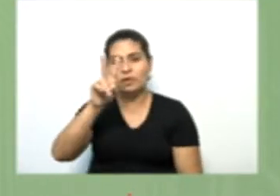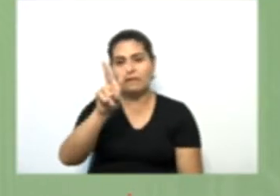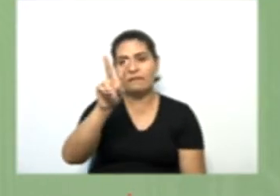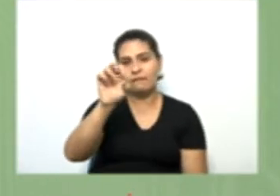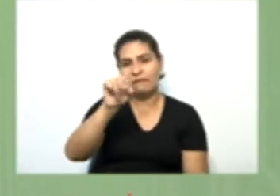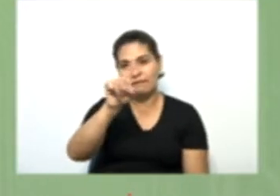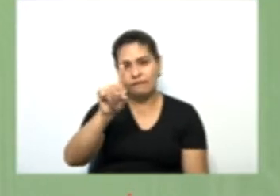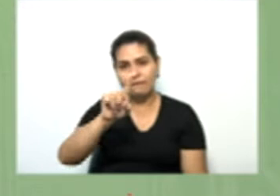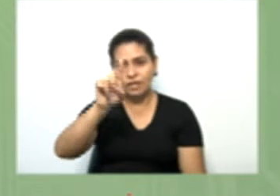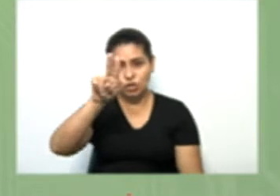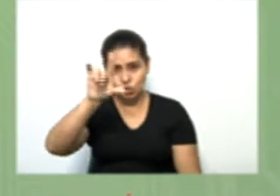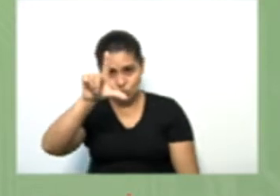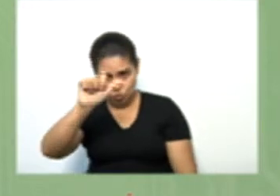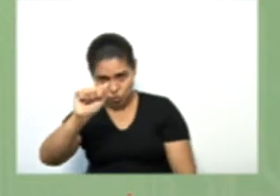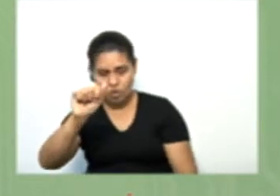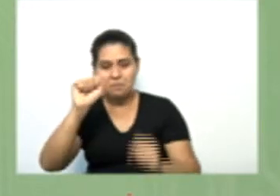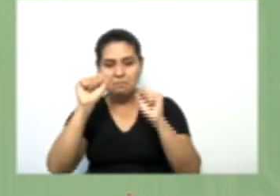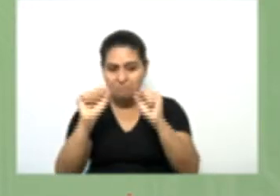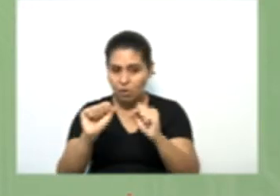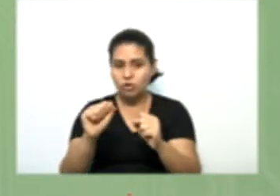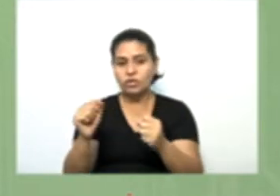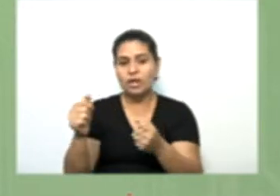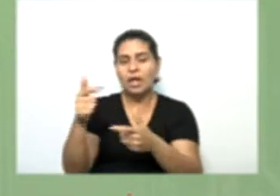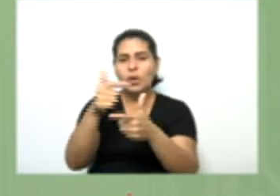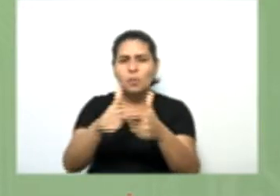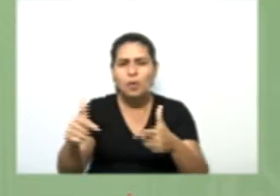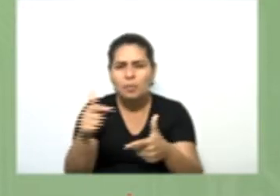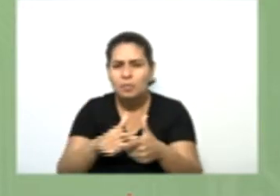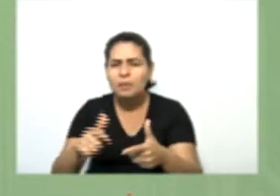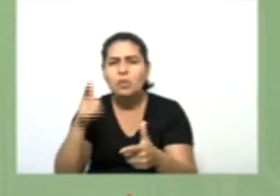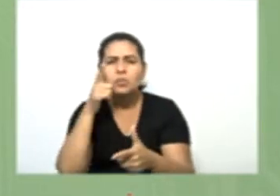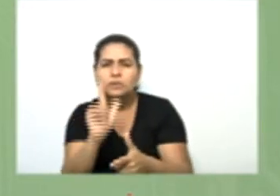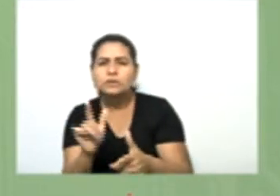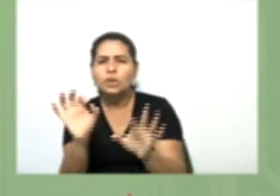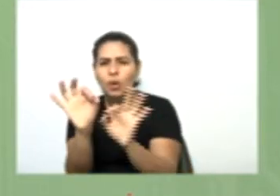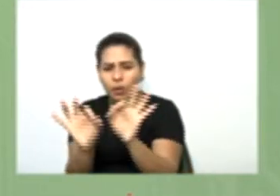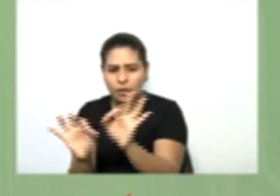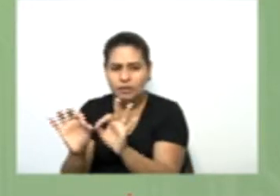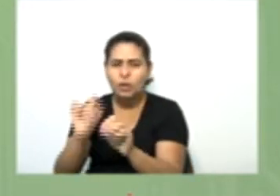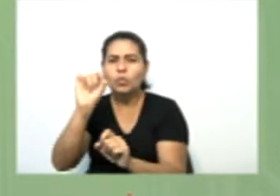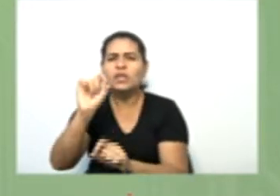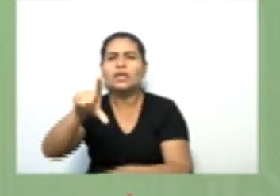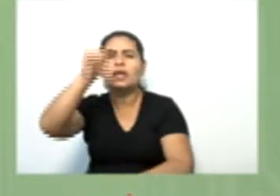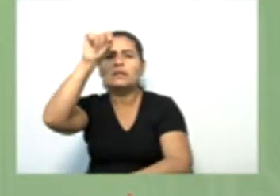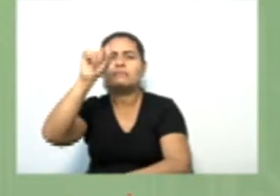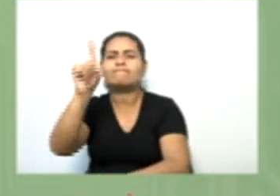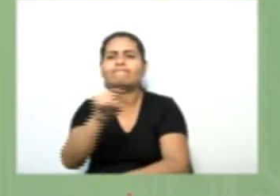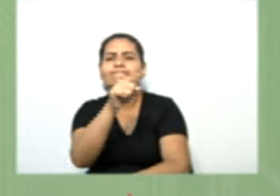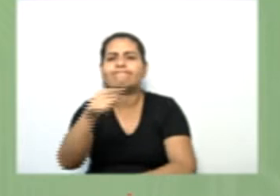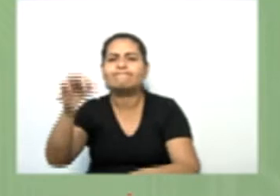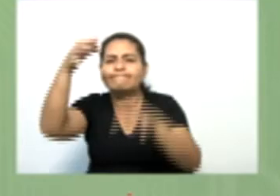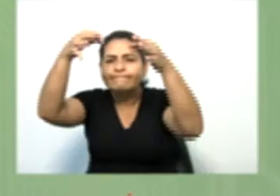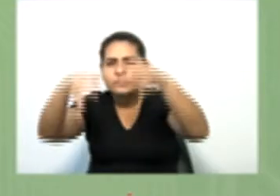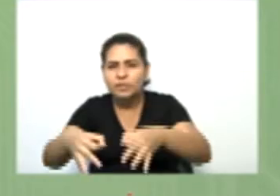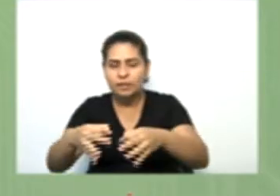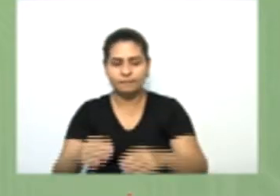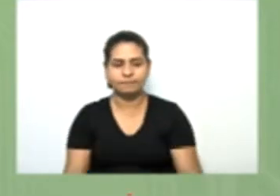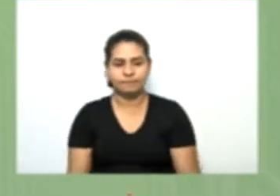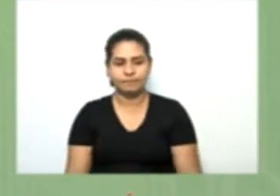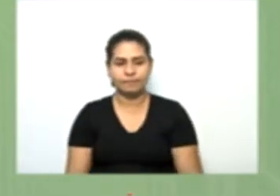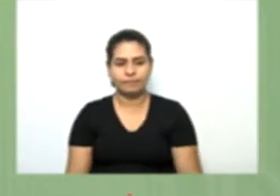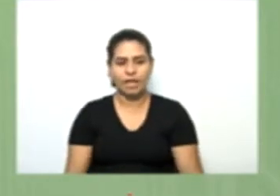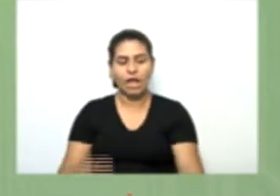as resoluções de conflito podem ser caracterizadas de duas formas. Assinale a correta, então. No diálogo ou